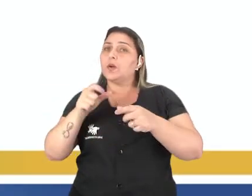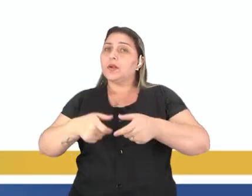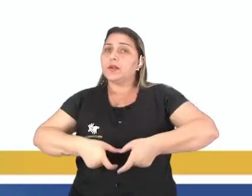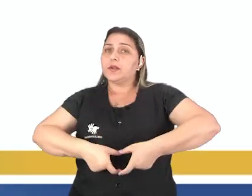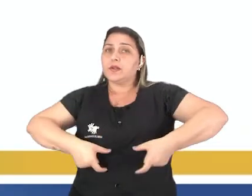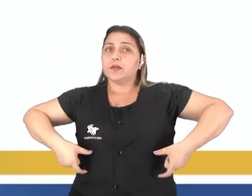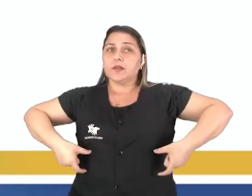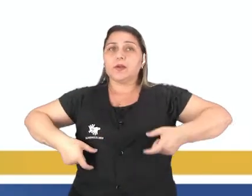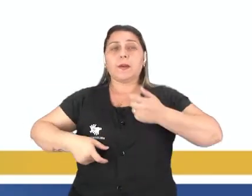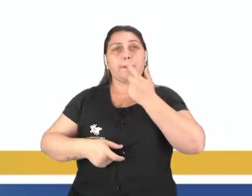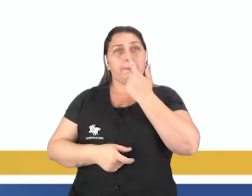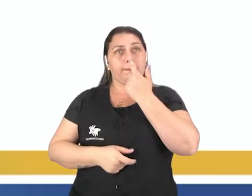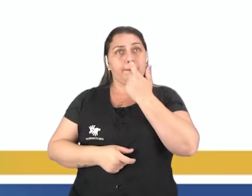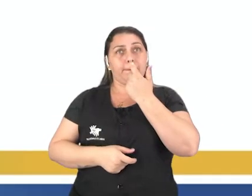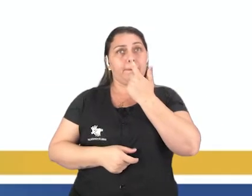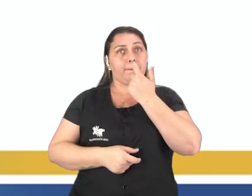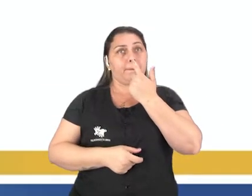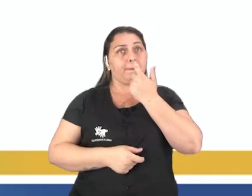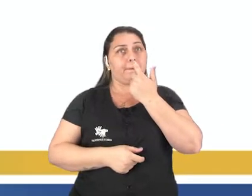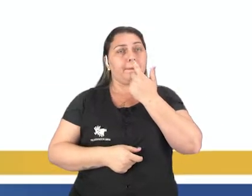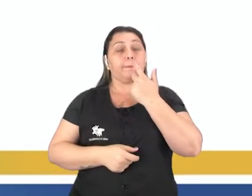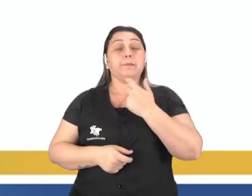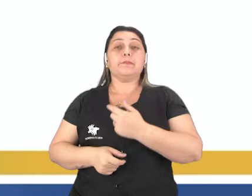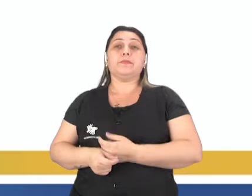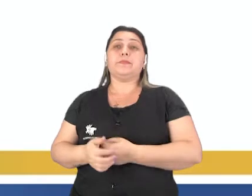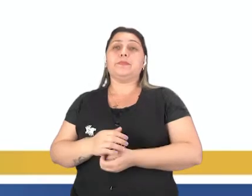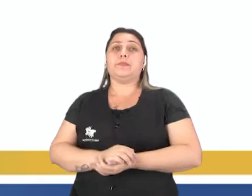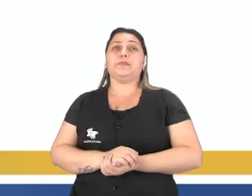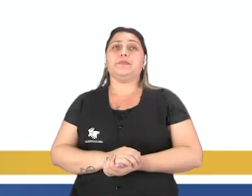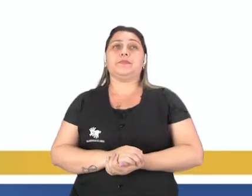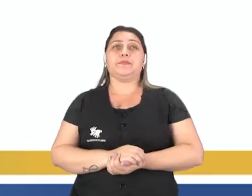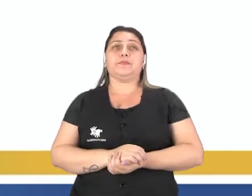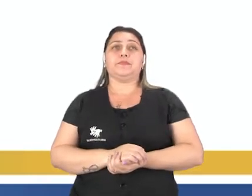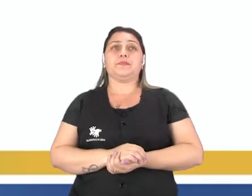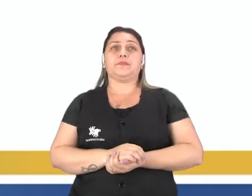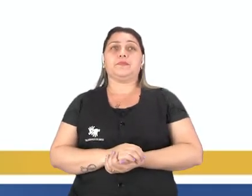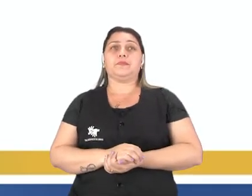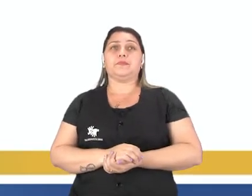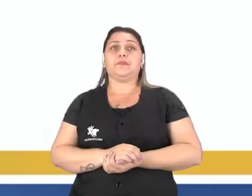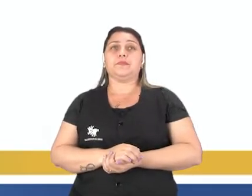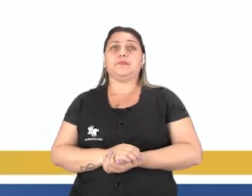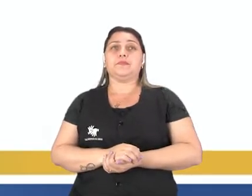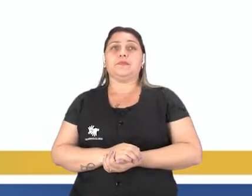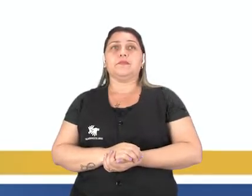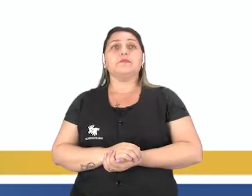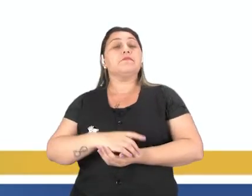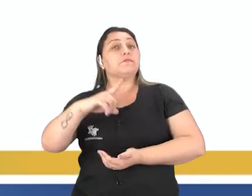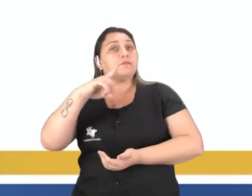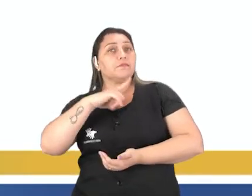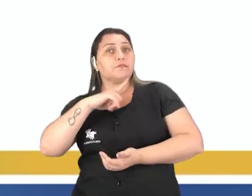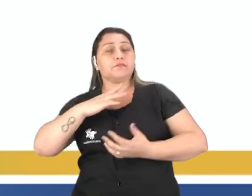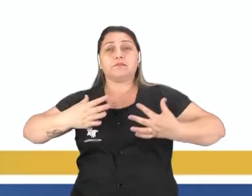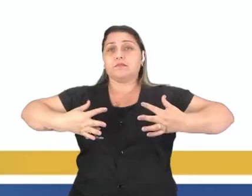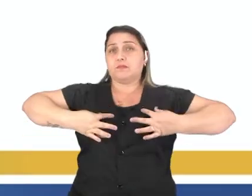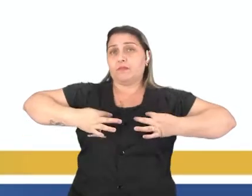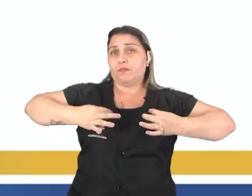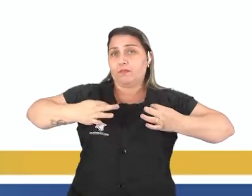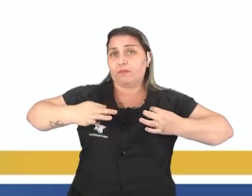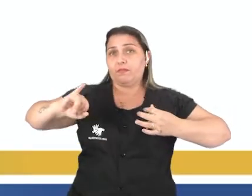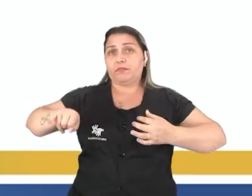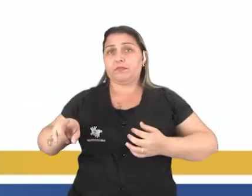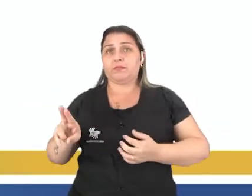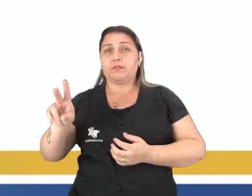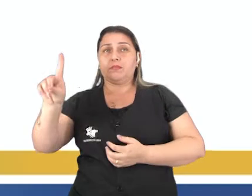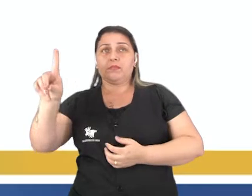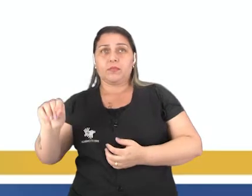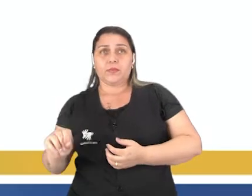são essas abaixo, né? Que elas são um pouco mais complexas. E nós temos a vestimenta do judô,